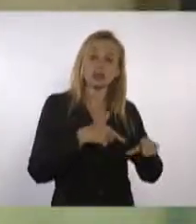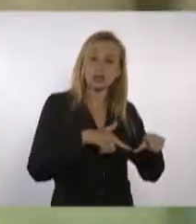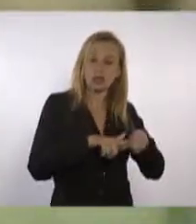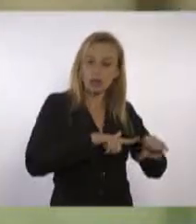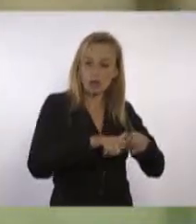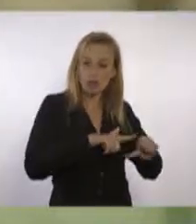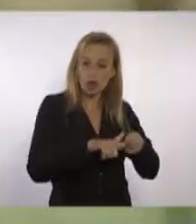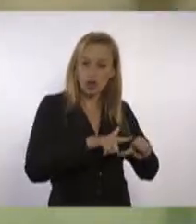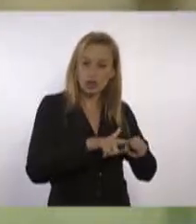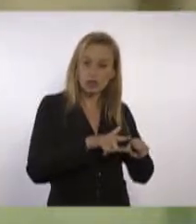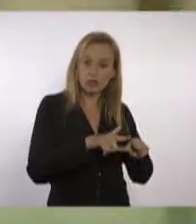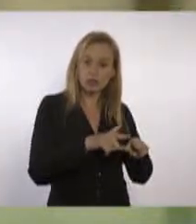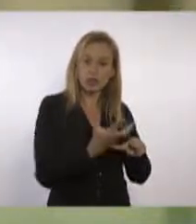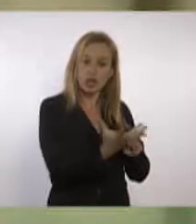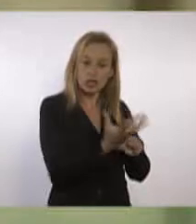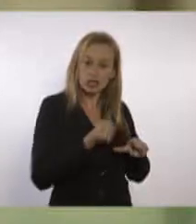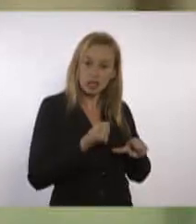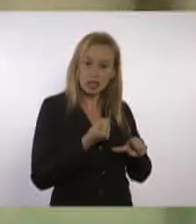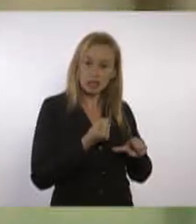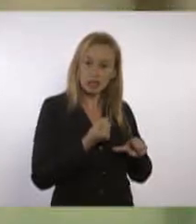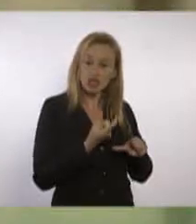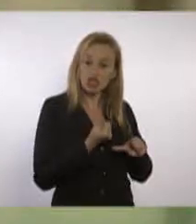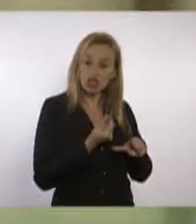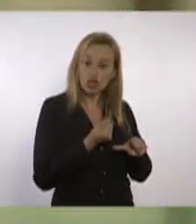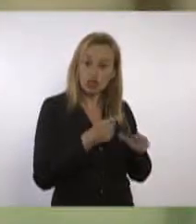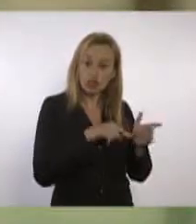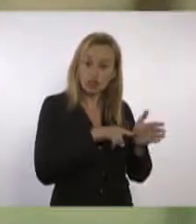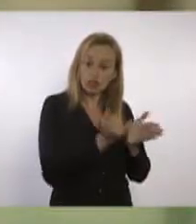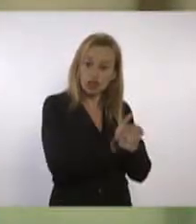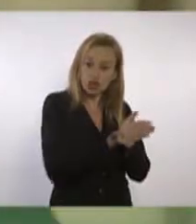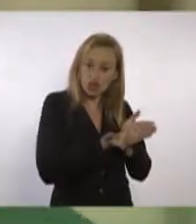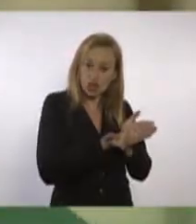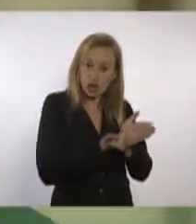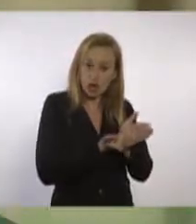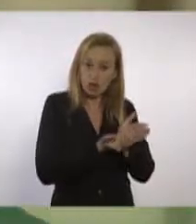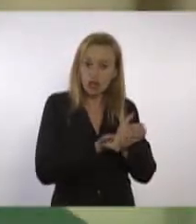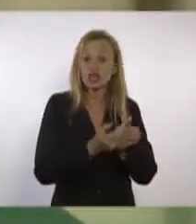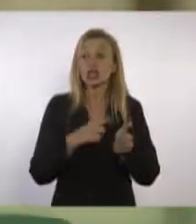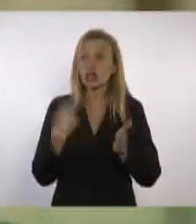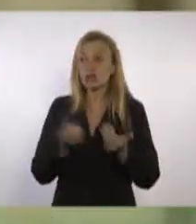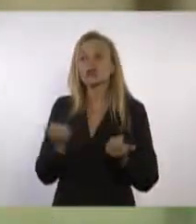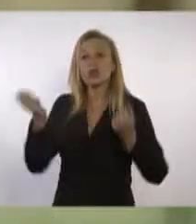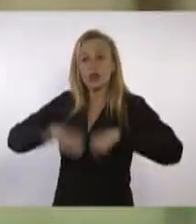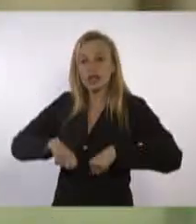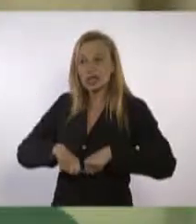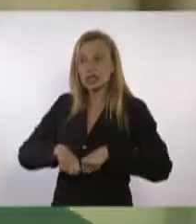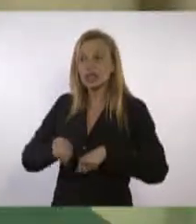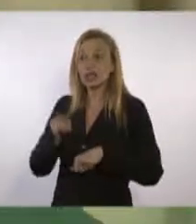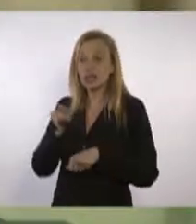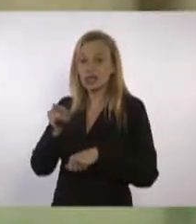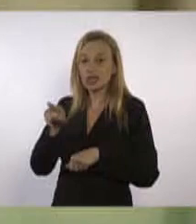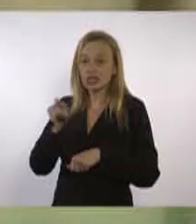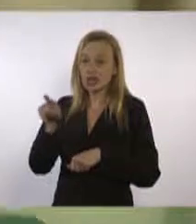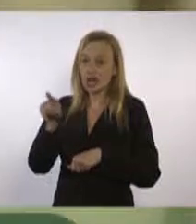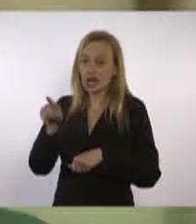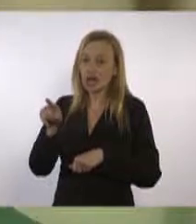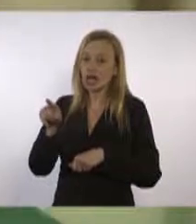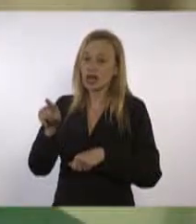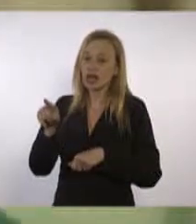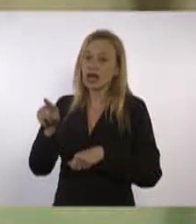desta comissão, como leu Vossa Excelência, e está usurpando funções que não lhe são próprias de